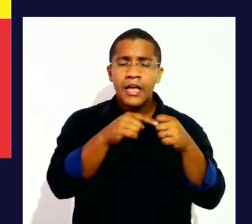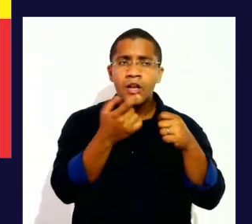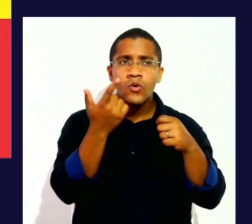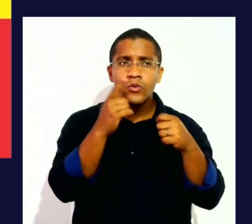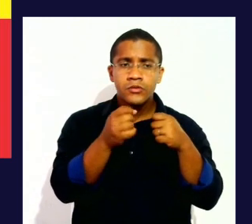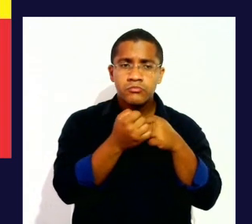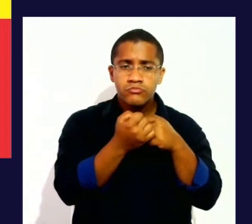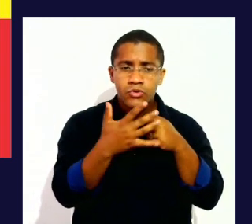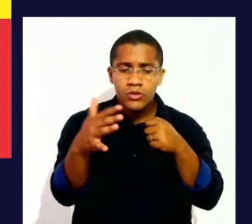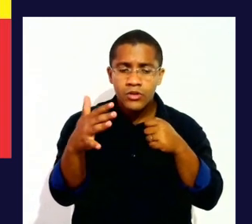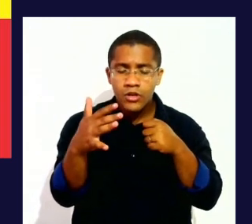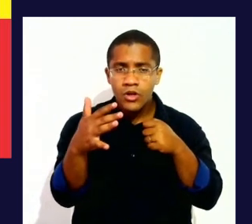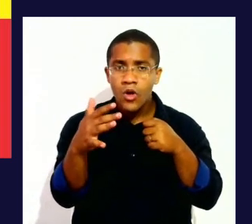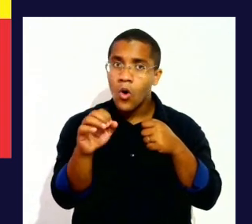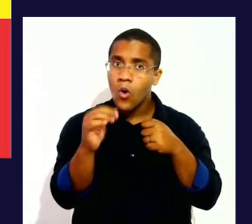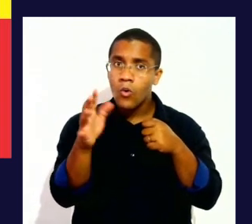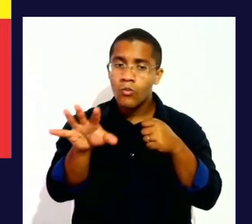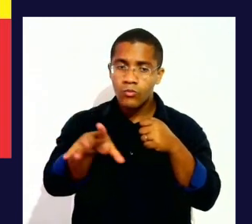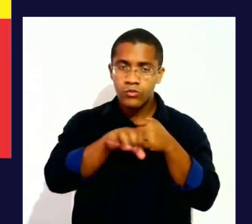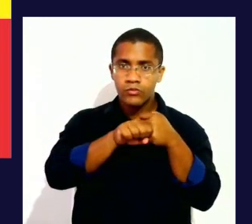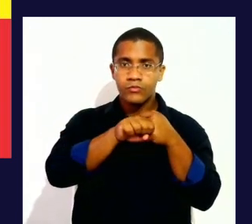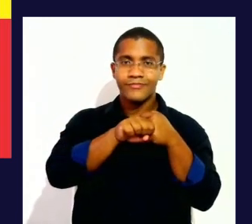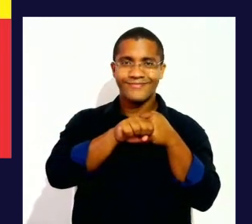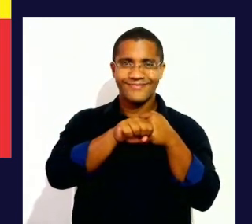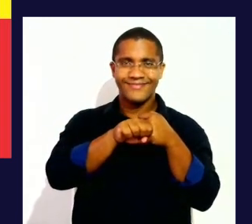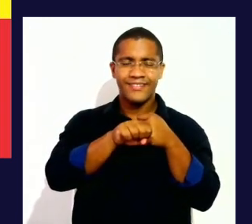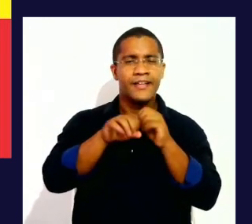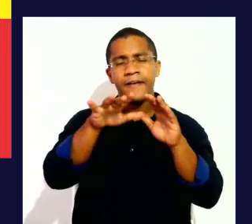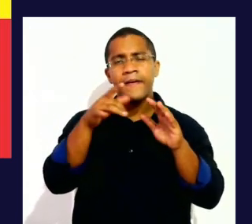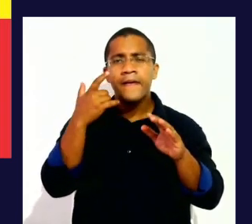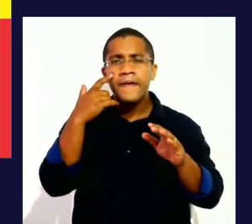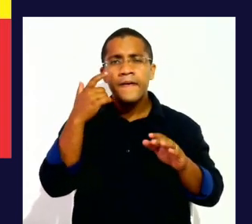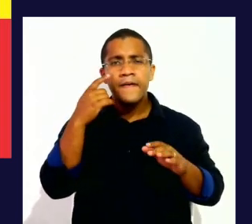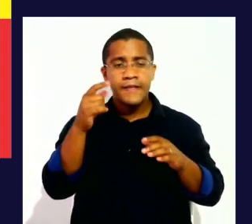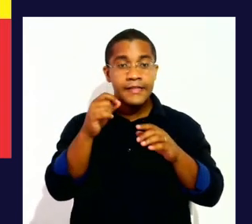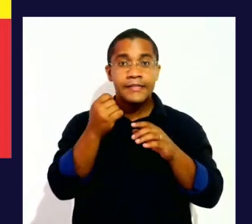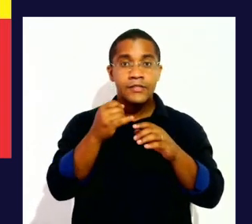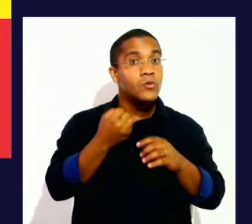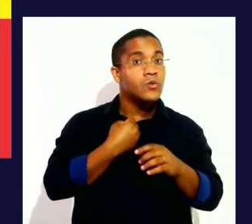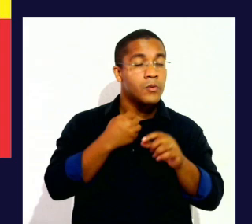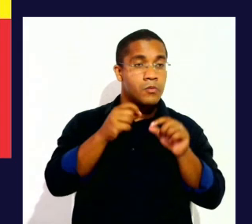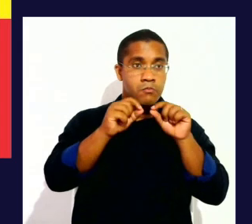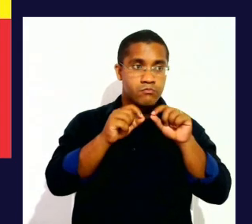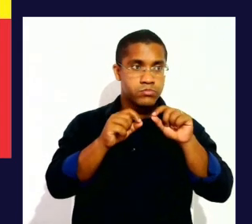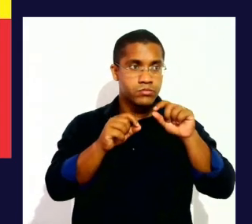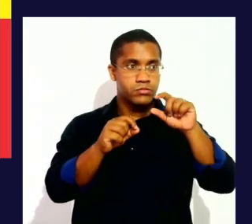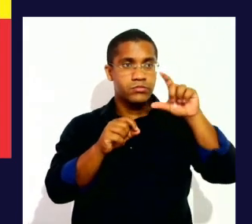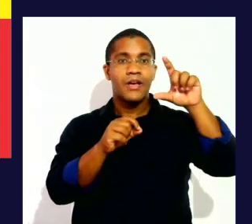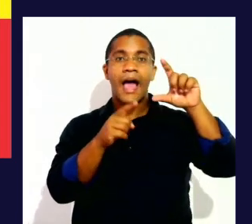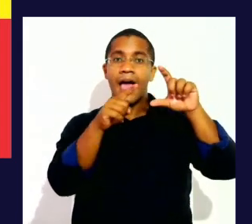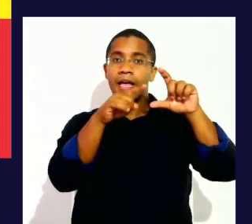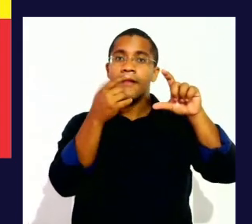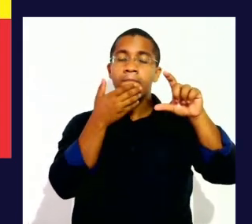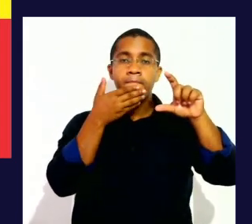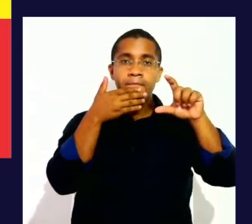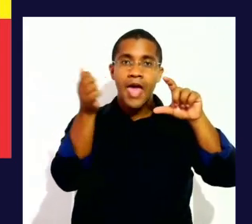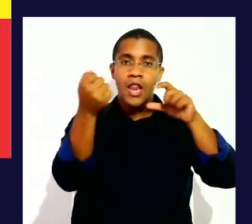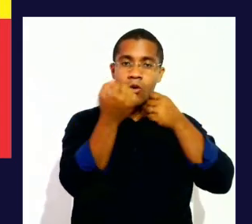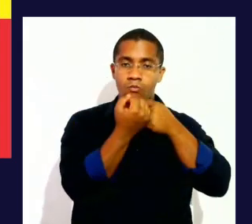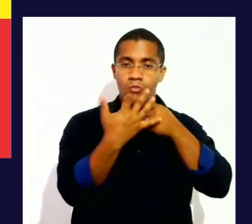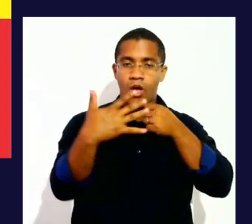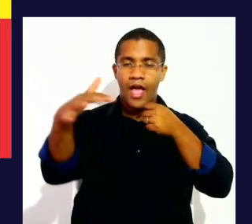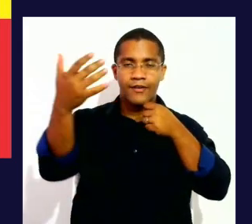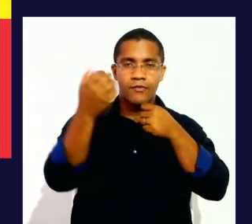é condutor térmico ou isolante térmico. Quanto maior for esse valor, melhor o condutor